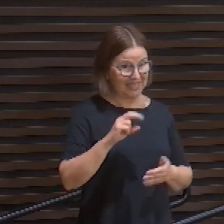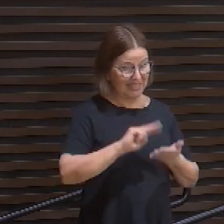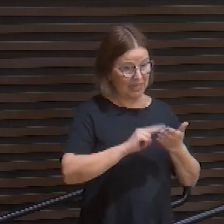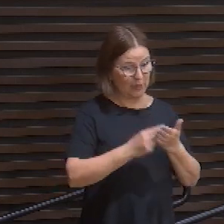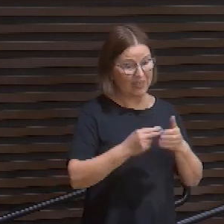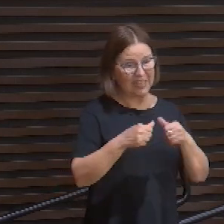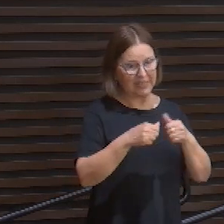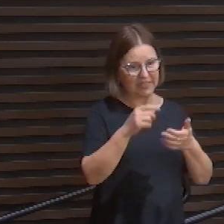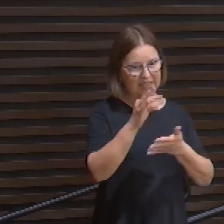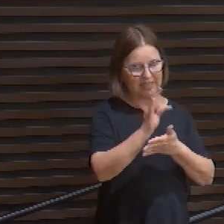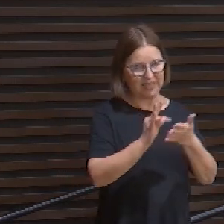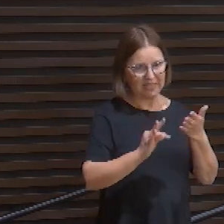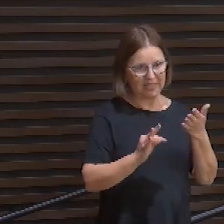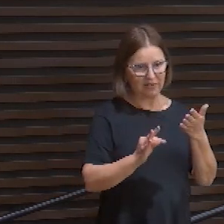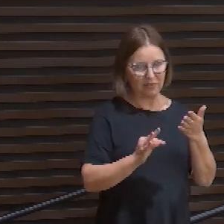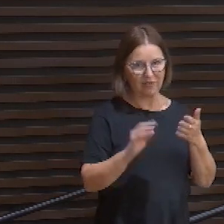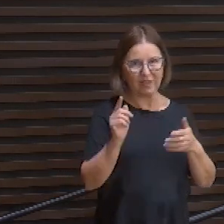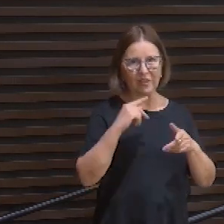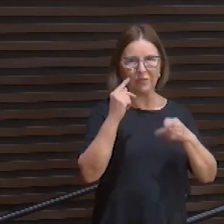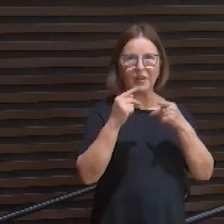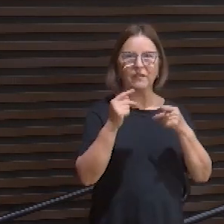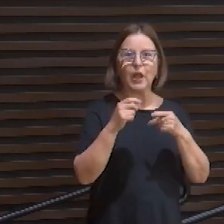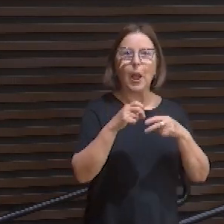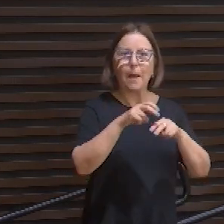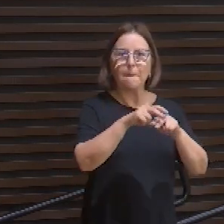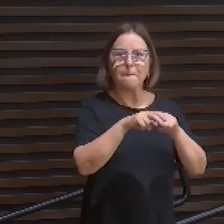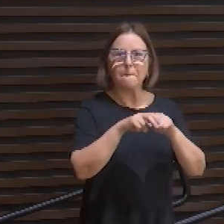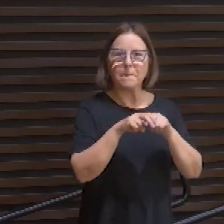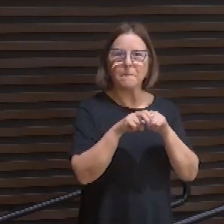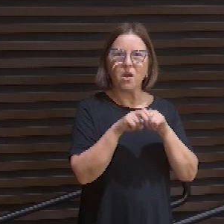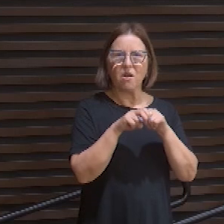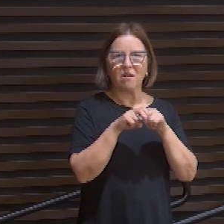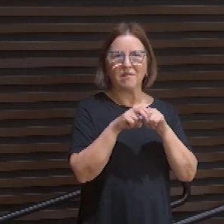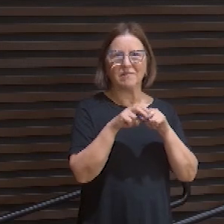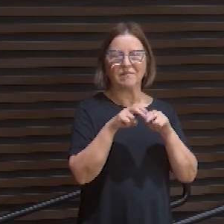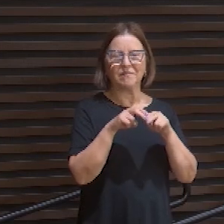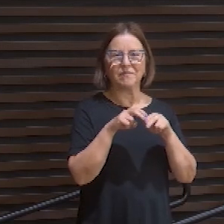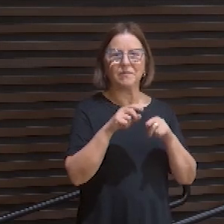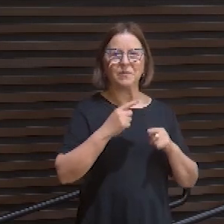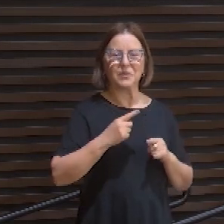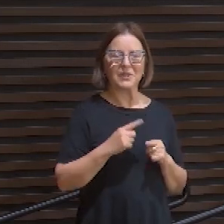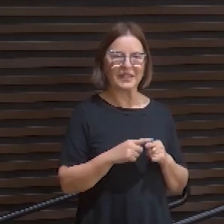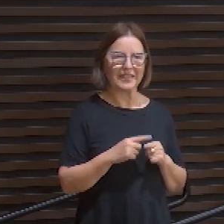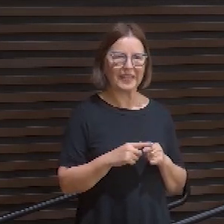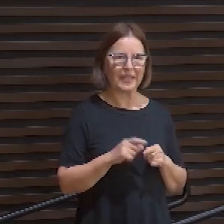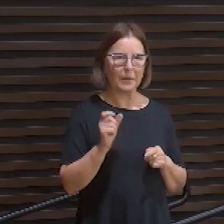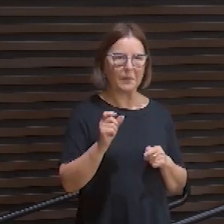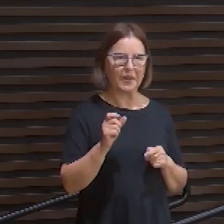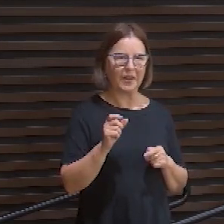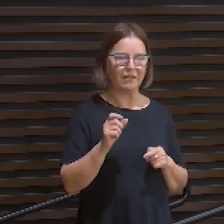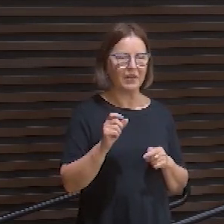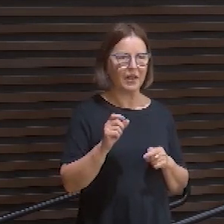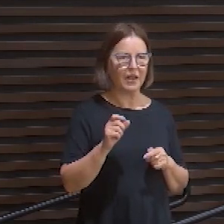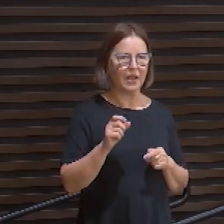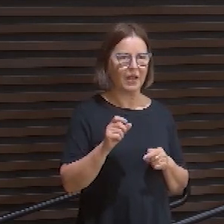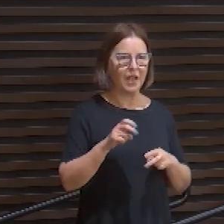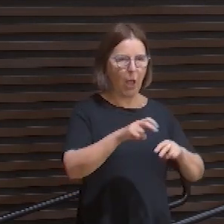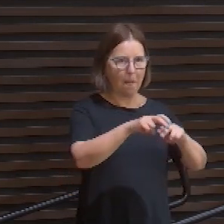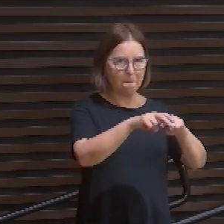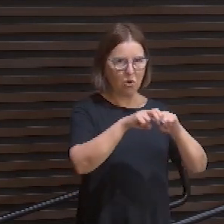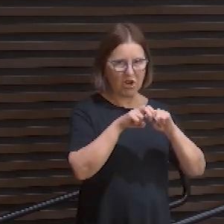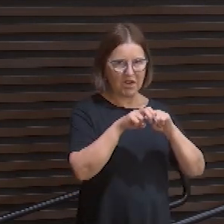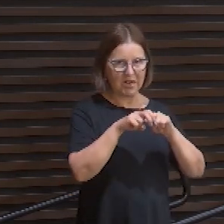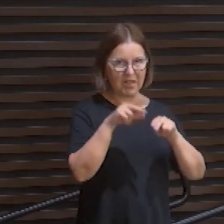não colocava por, porque a preposição que aparece